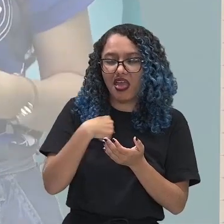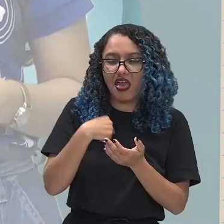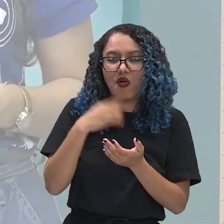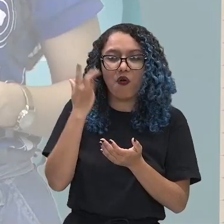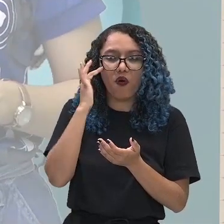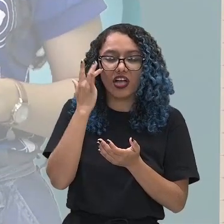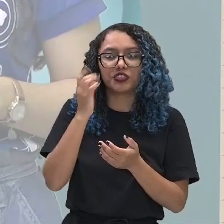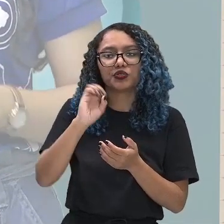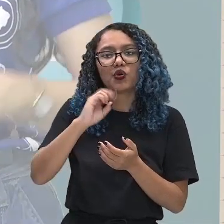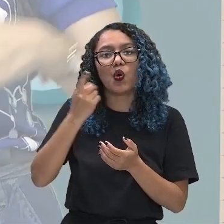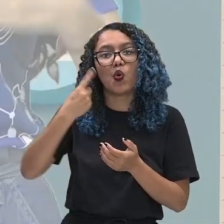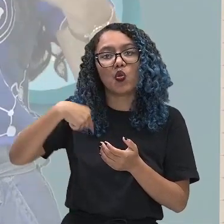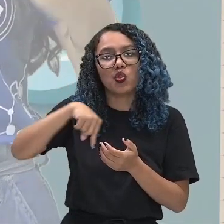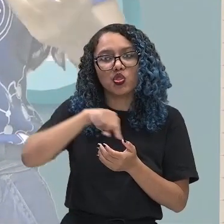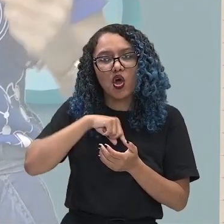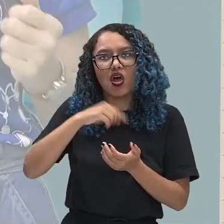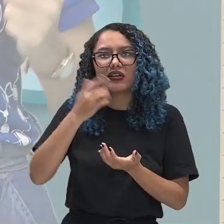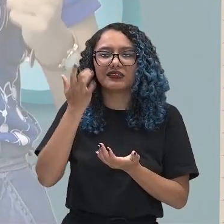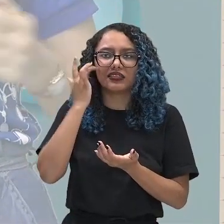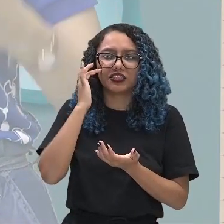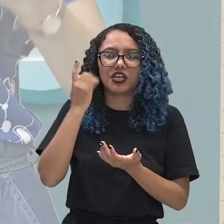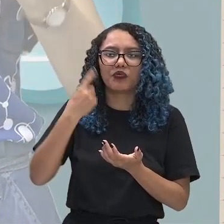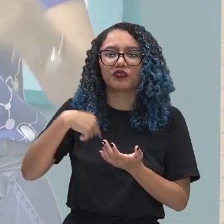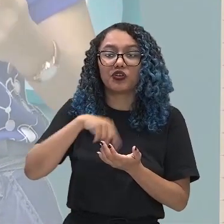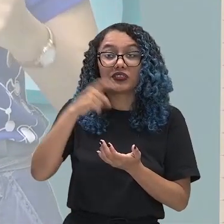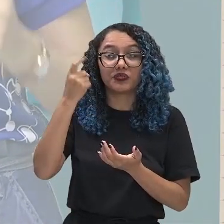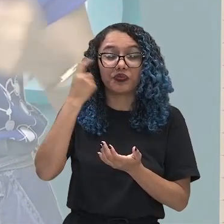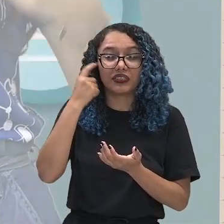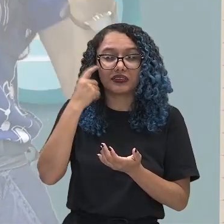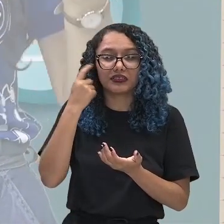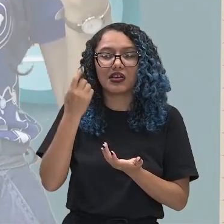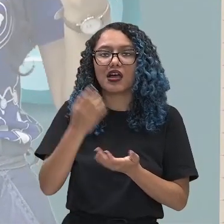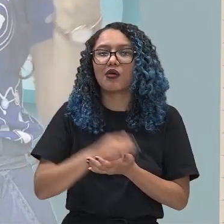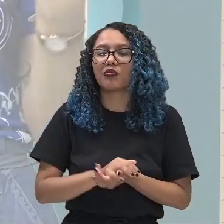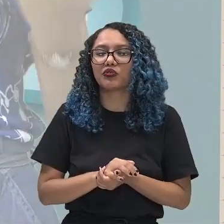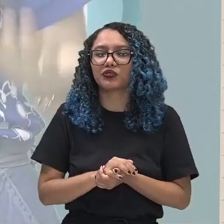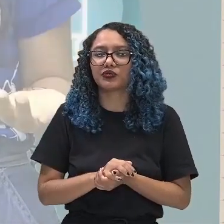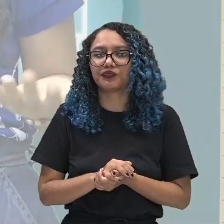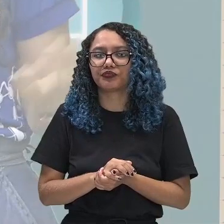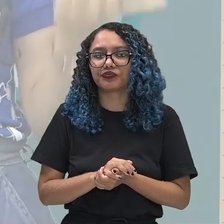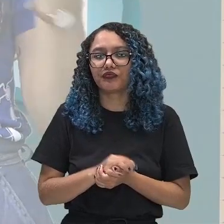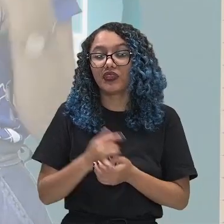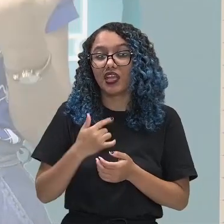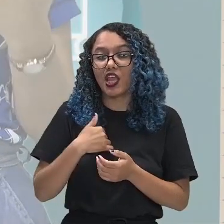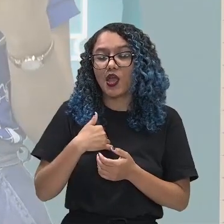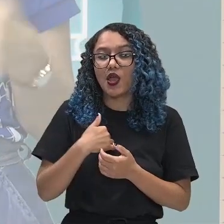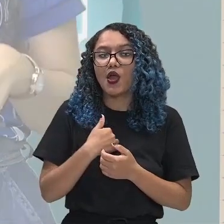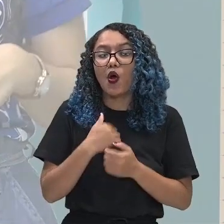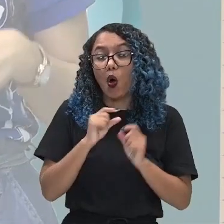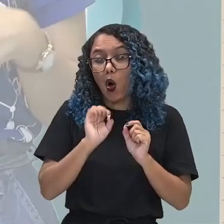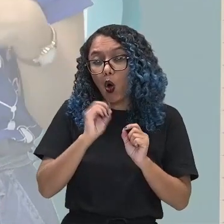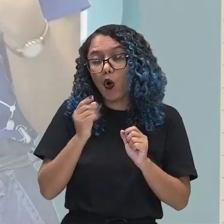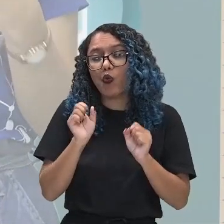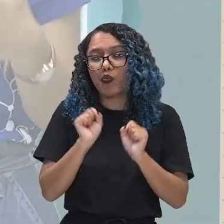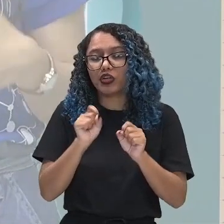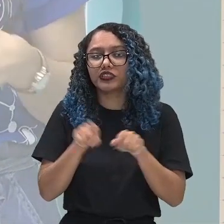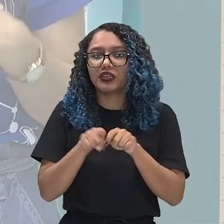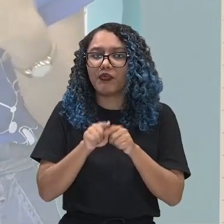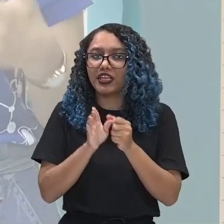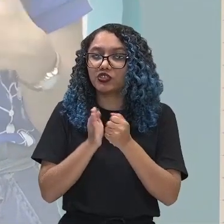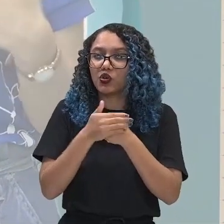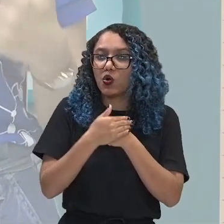posso até ocultar esse sujeito. Pensamos, achamos, acho, penso. Beleza?